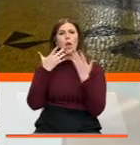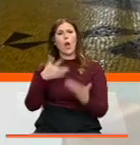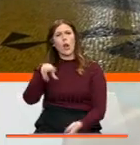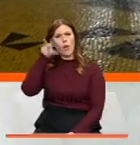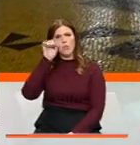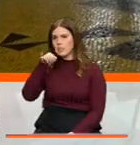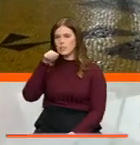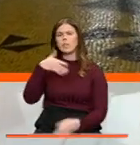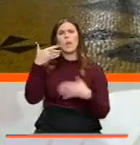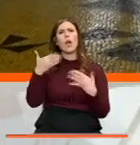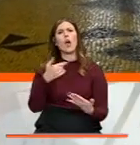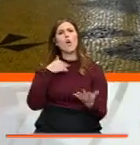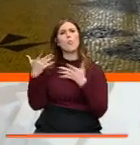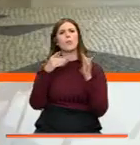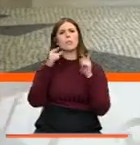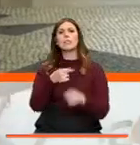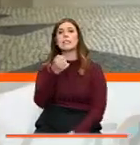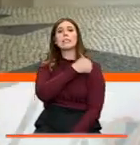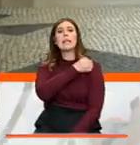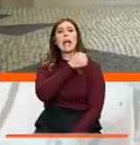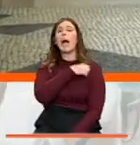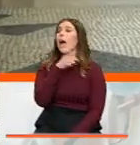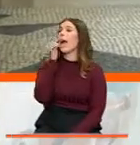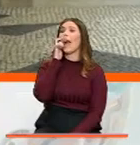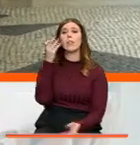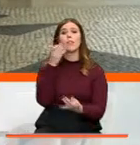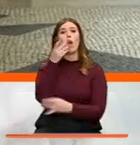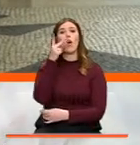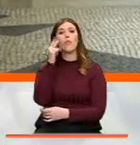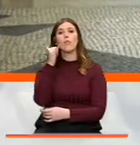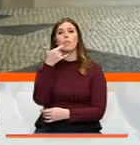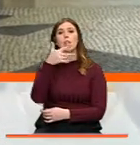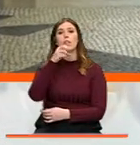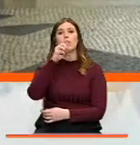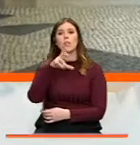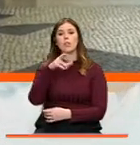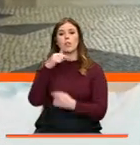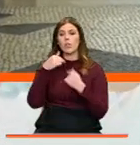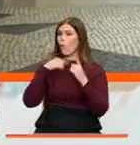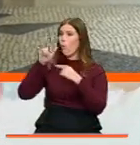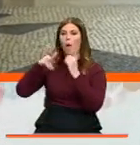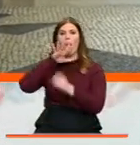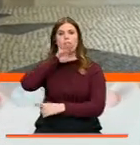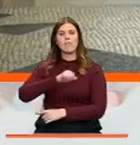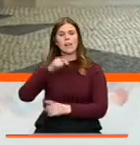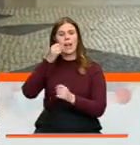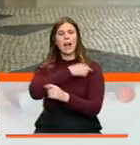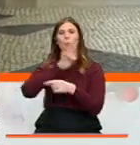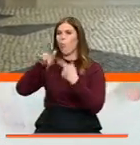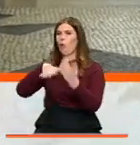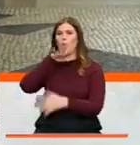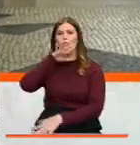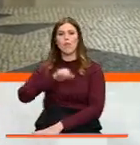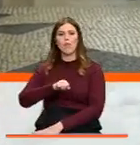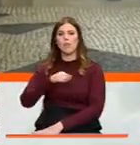Estamos a ouvir, Vítor. E neste momento, em casa de quem é que o Vítor está? Do outro filho, pela casa do outro filho. Que